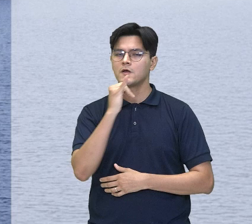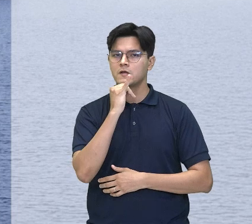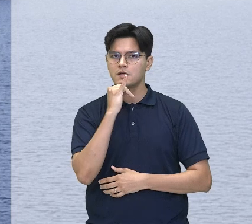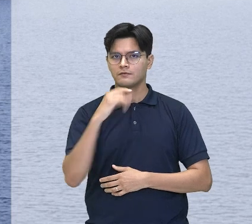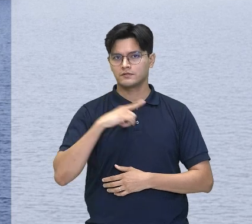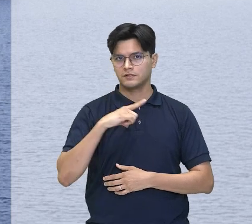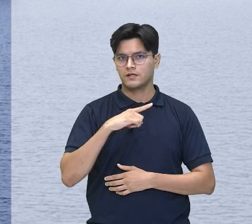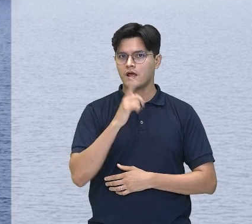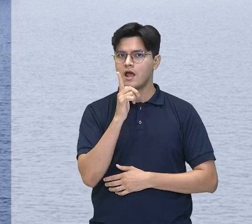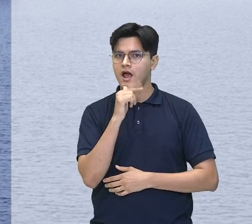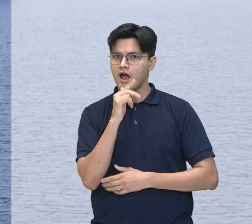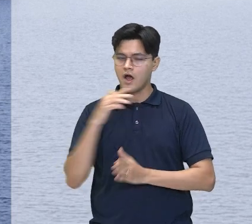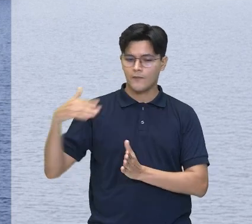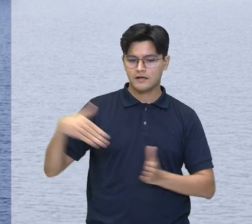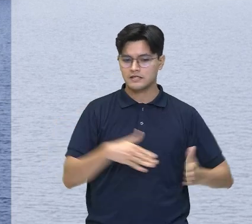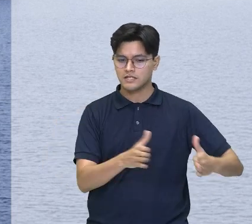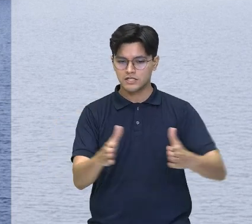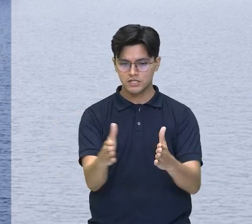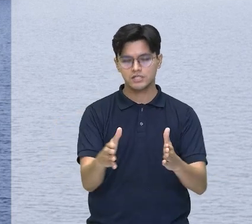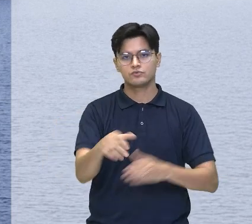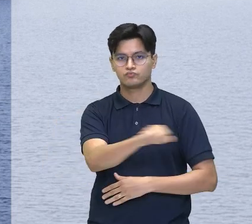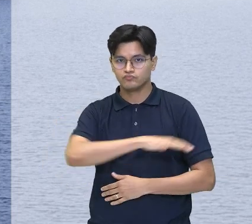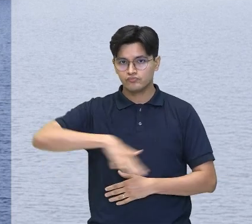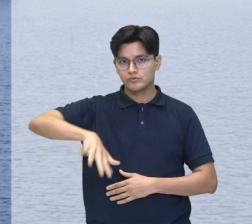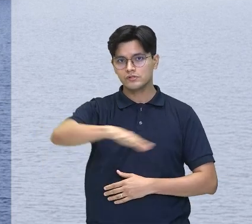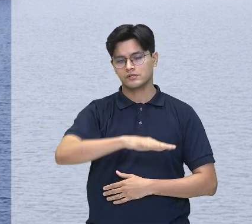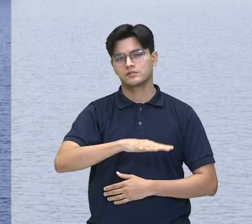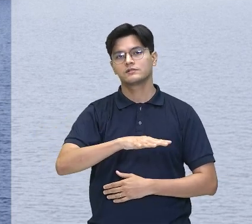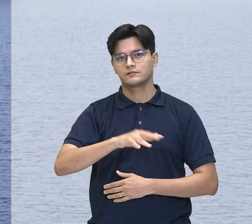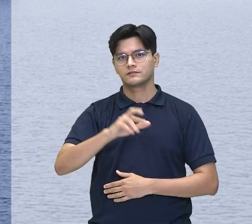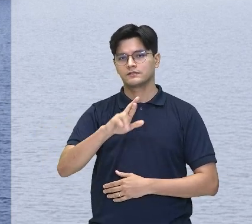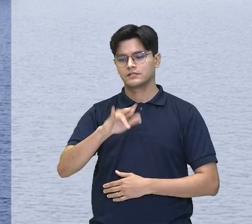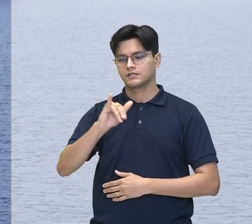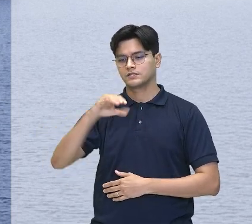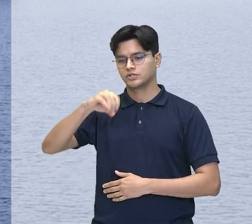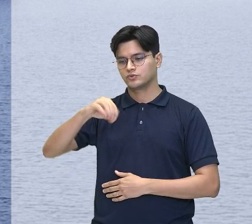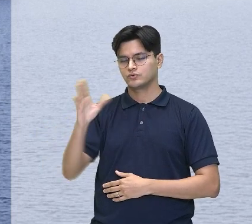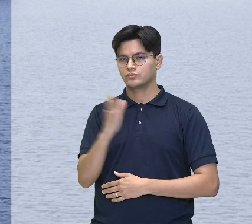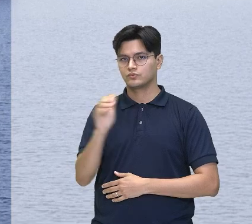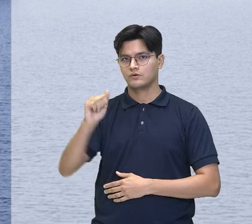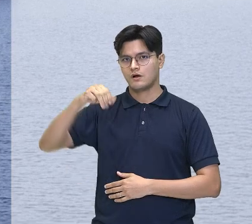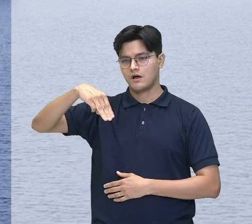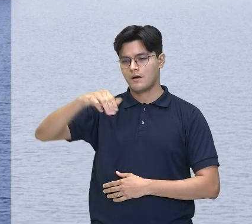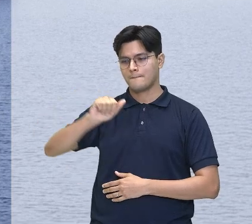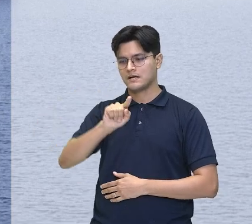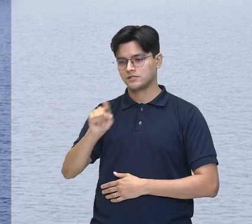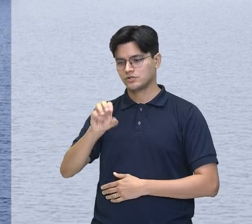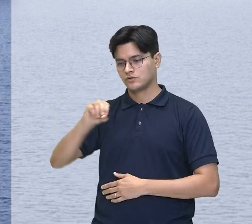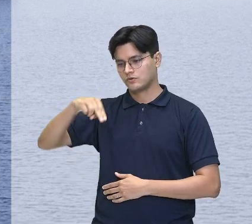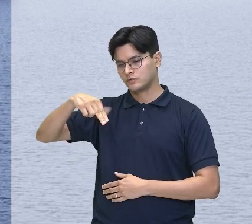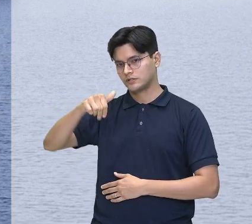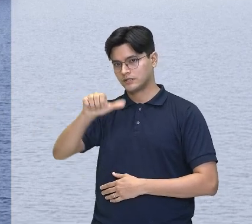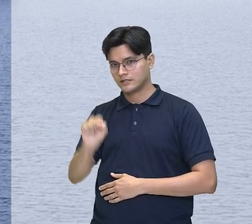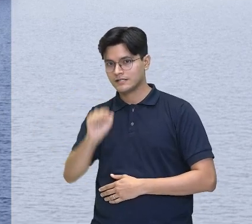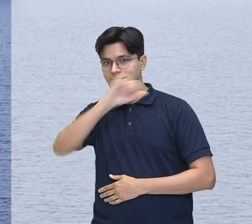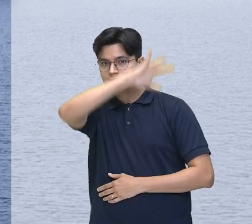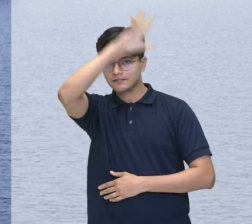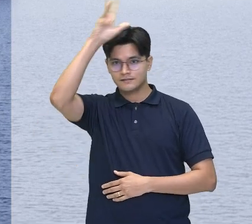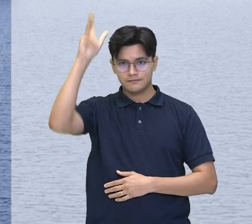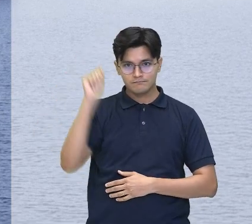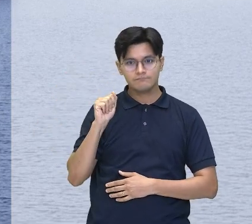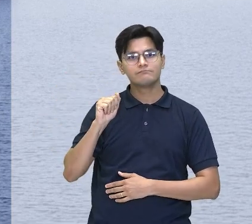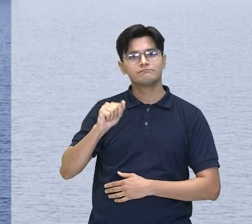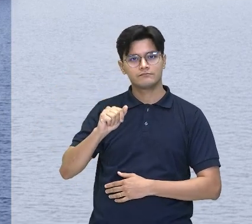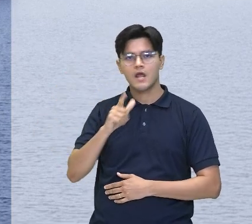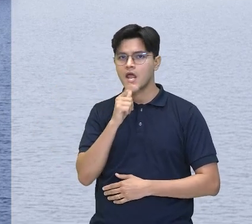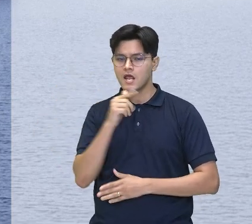é onde nós temos como principal rio dessa bacia o Rio Amazonas, que é o